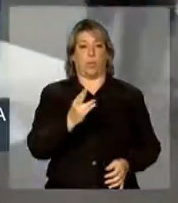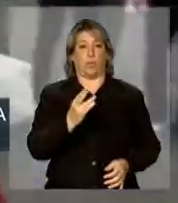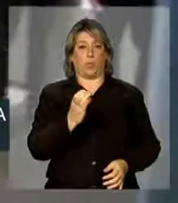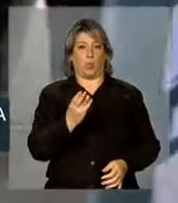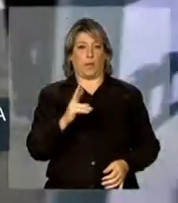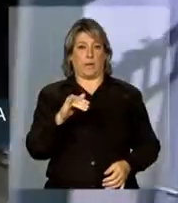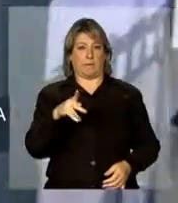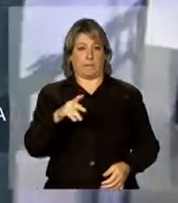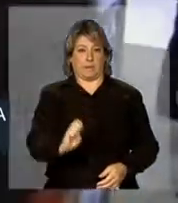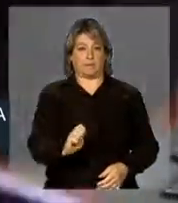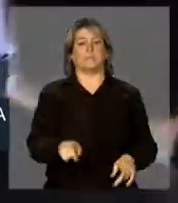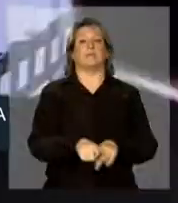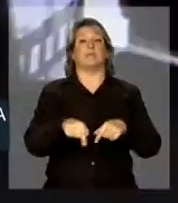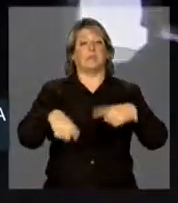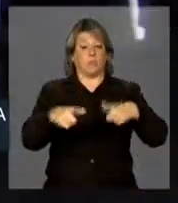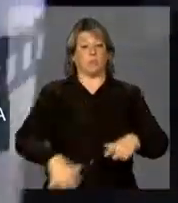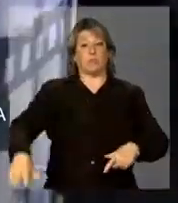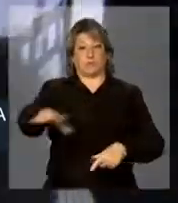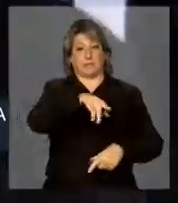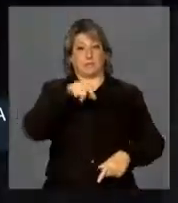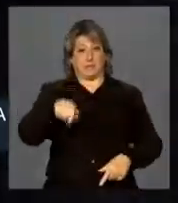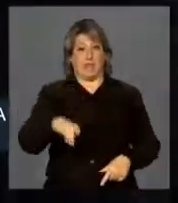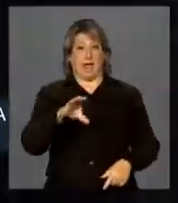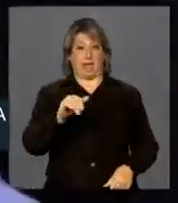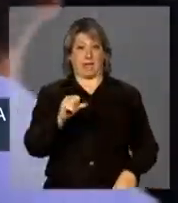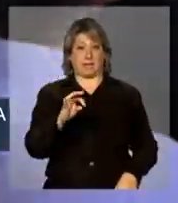a Arena Castelão